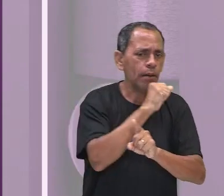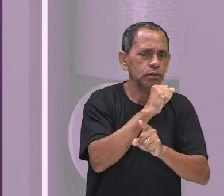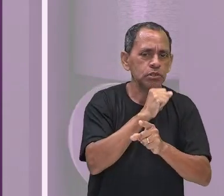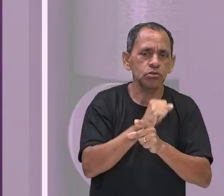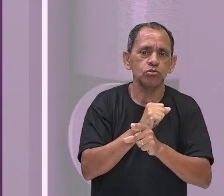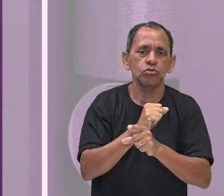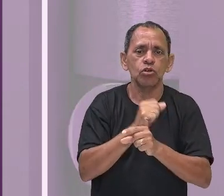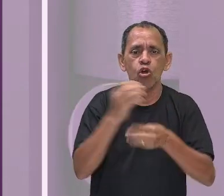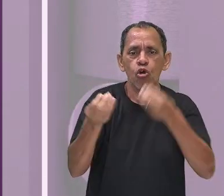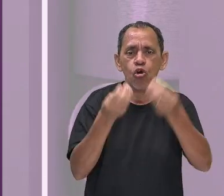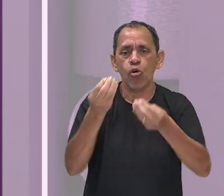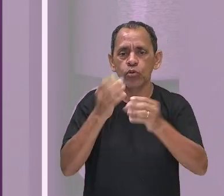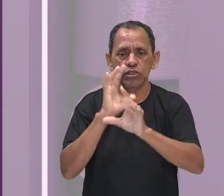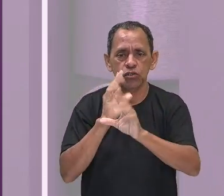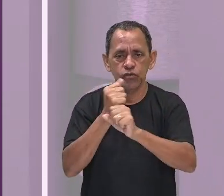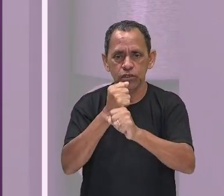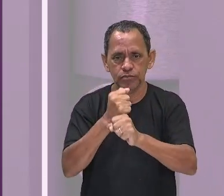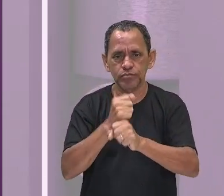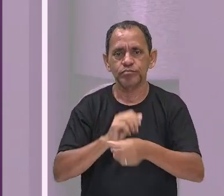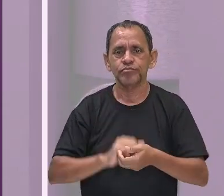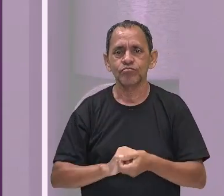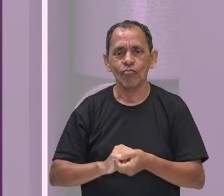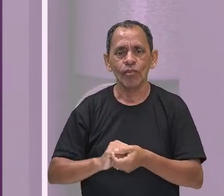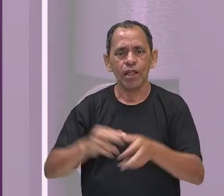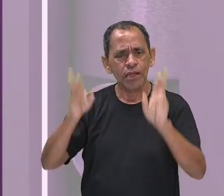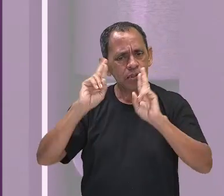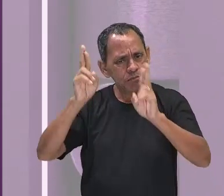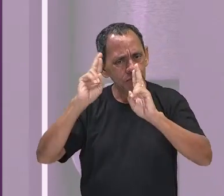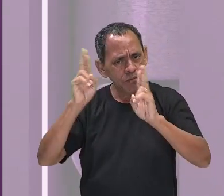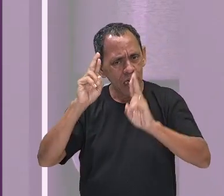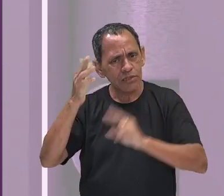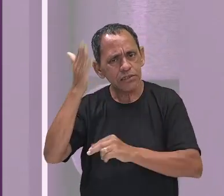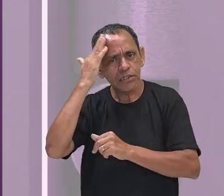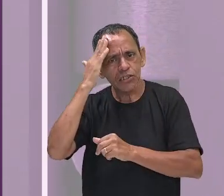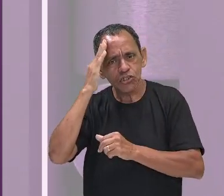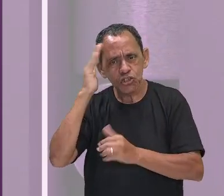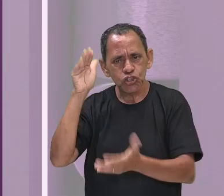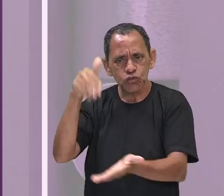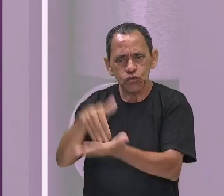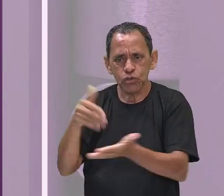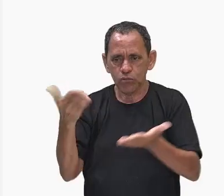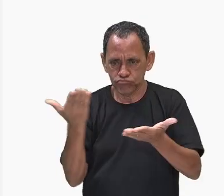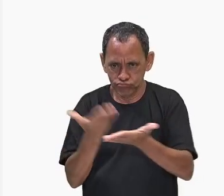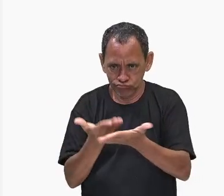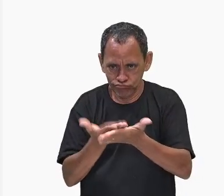a sua área total. Então é isso, espero que vocês tenham compreendido. Chegamos ao final da nossa aula.